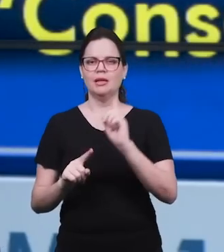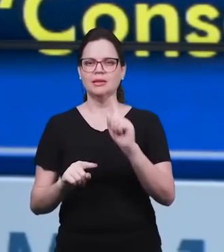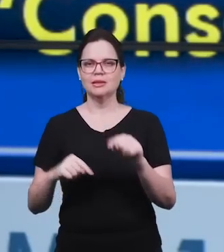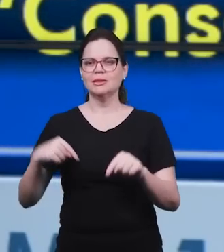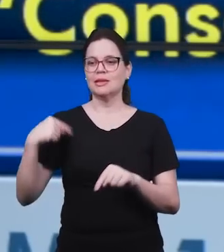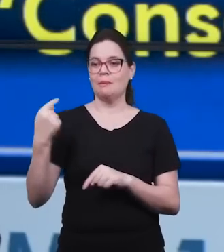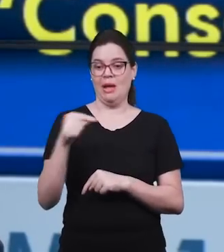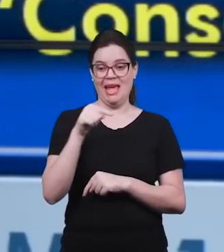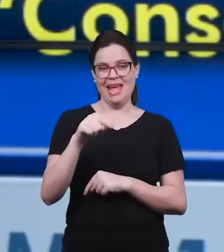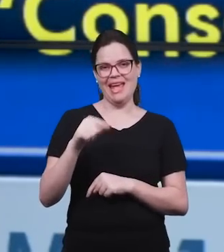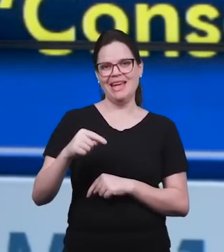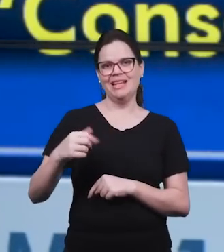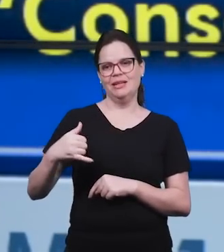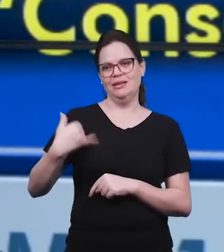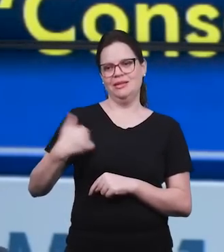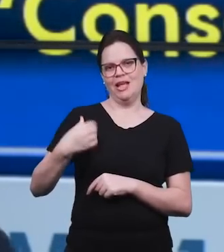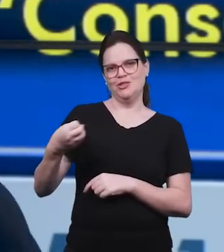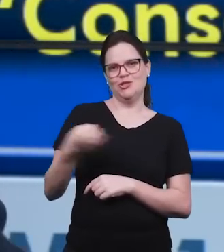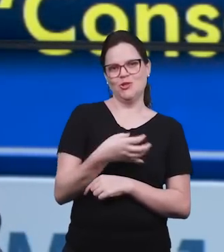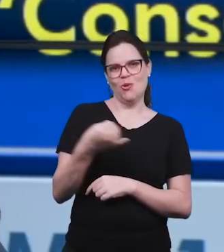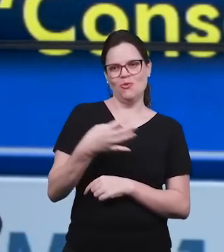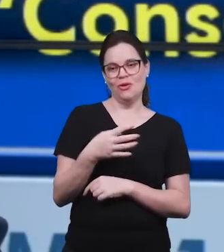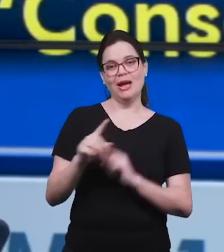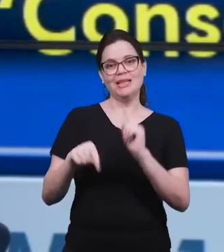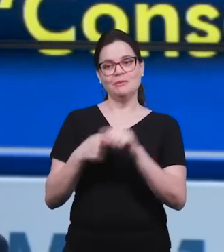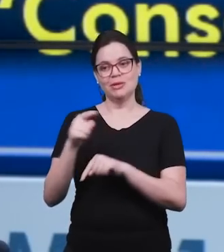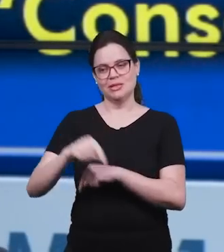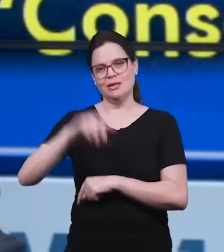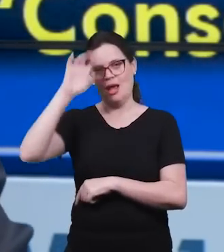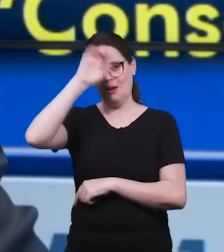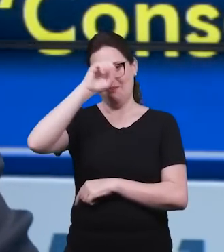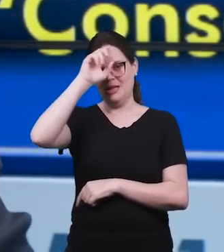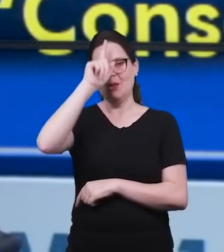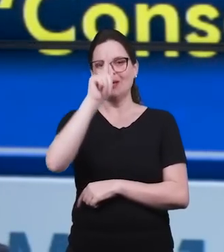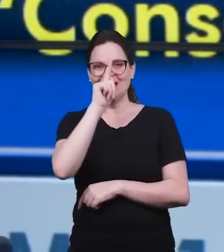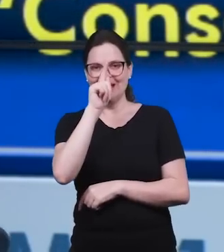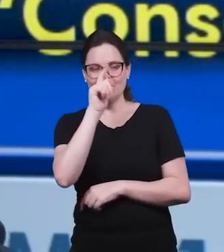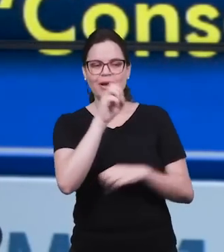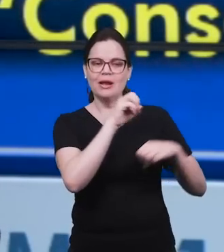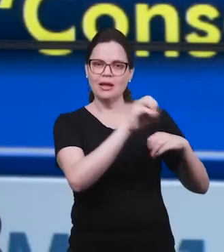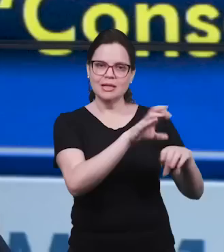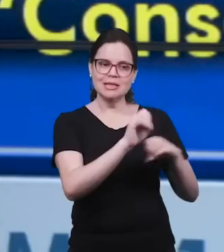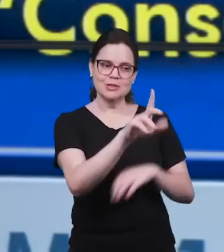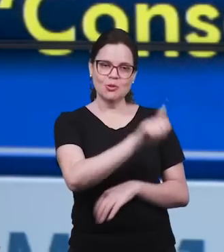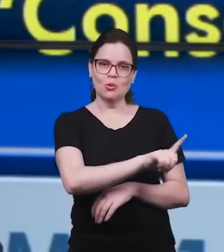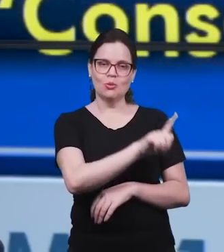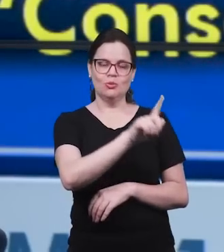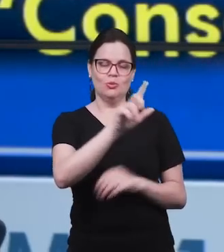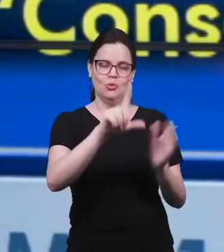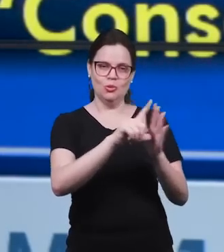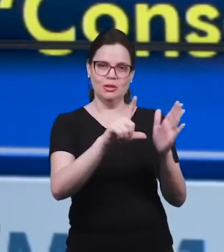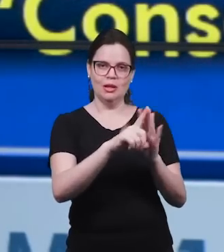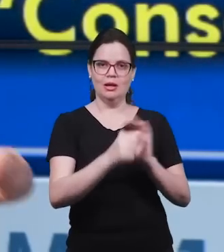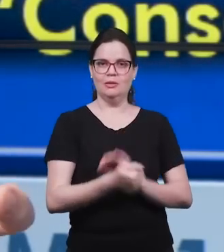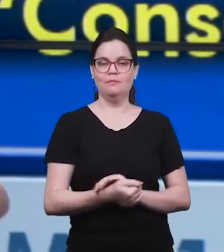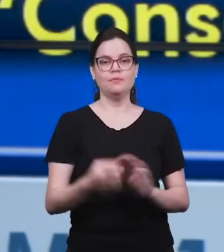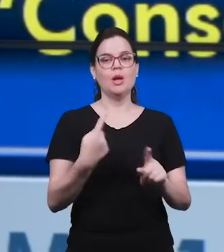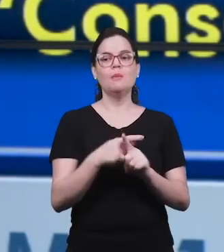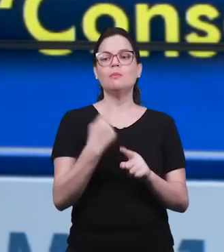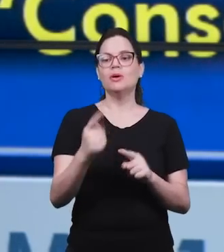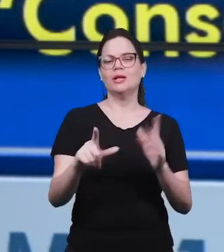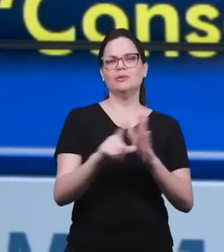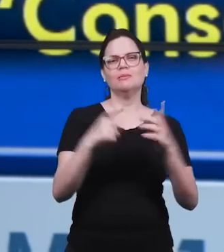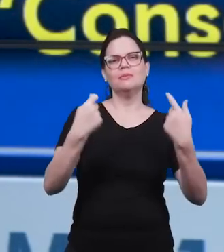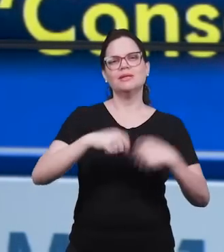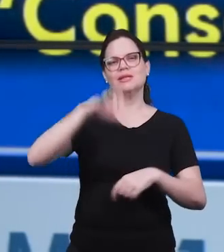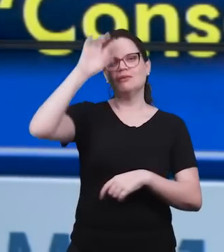com 14 anos a menos, ele foi professor de grego de Lutero. Foi através dele que Lutero aprendeu o latim